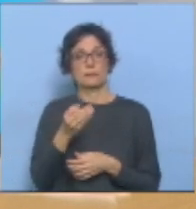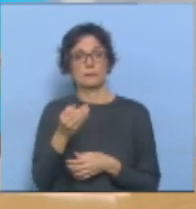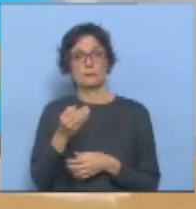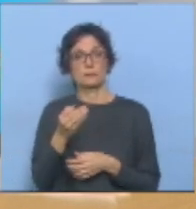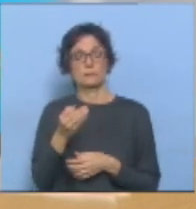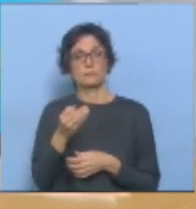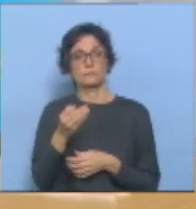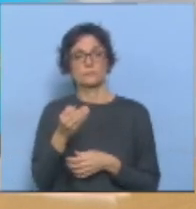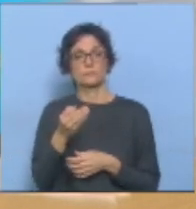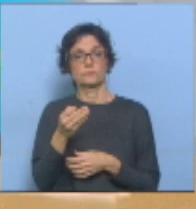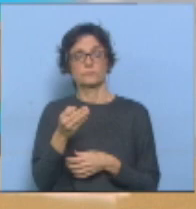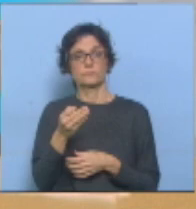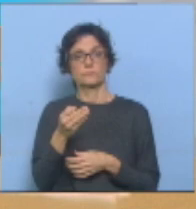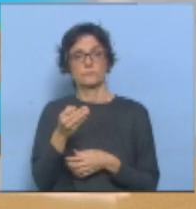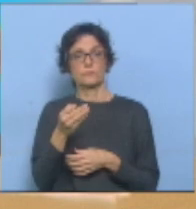pública